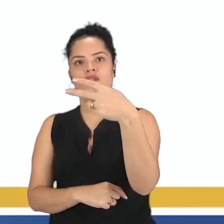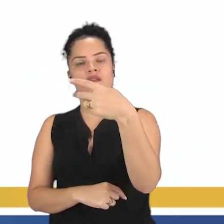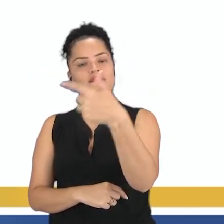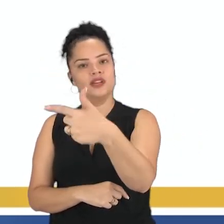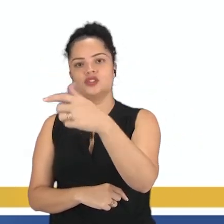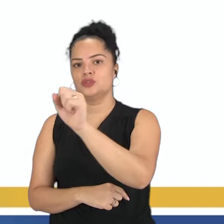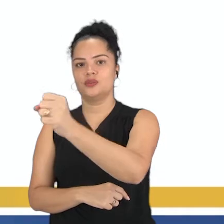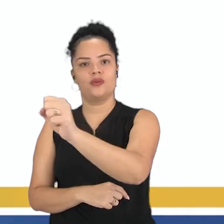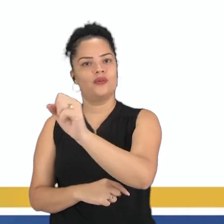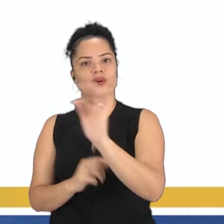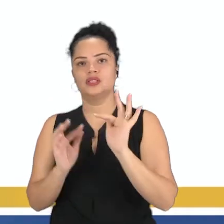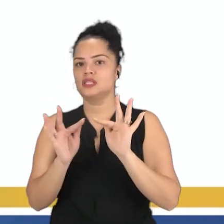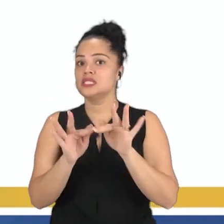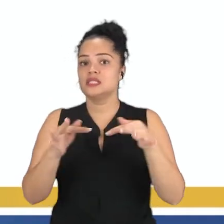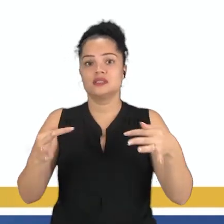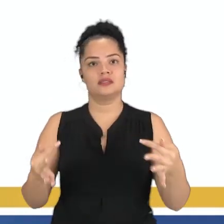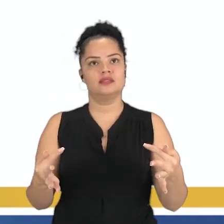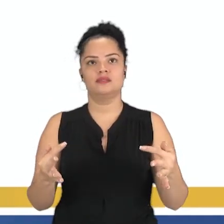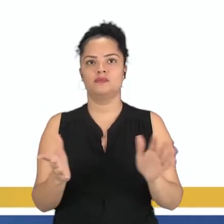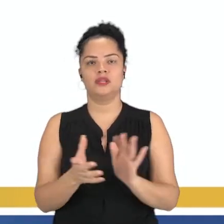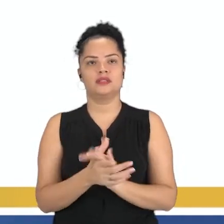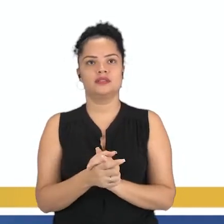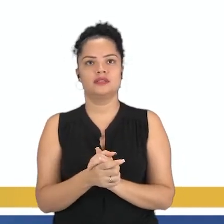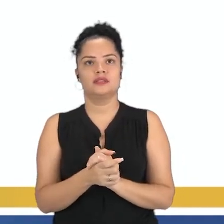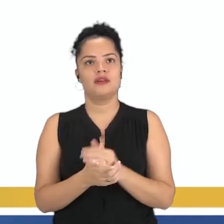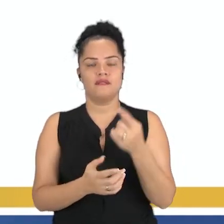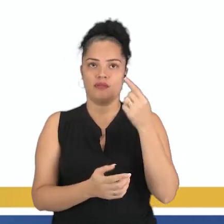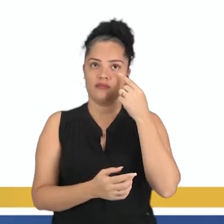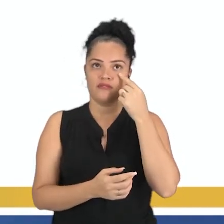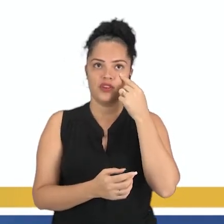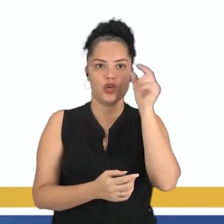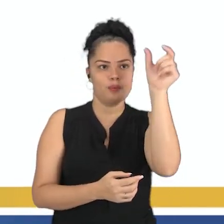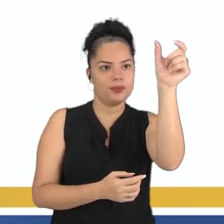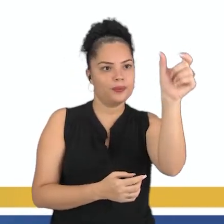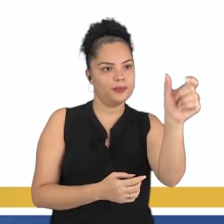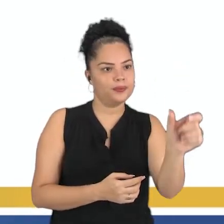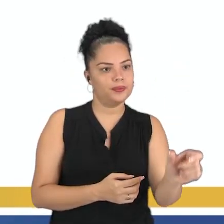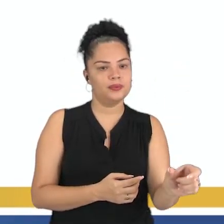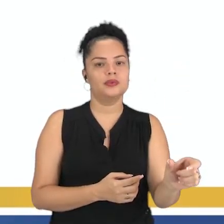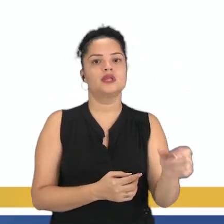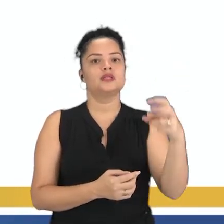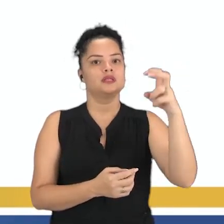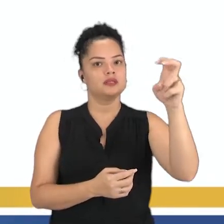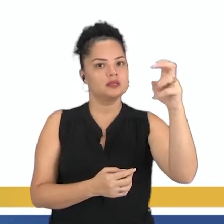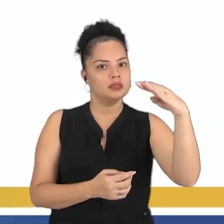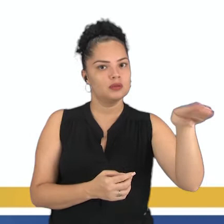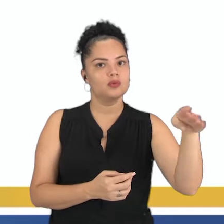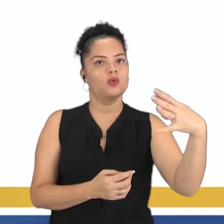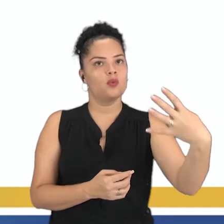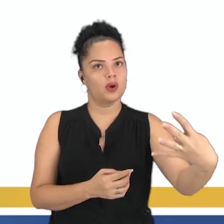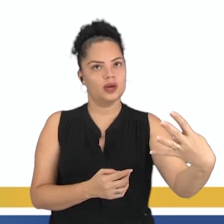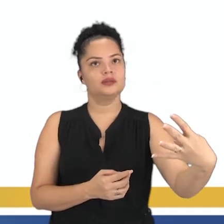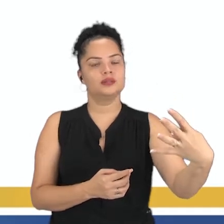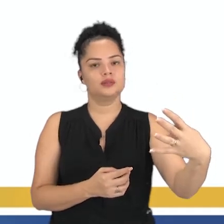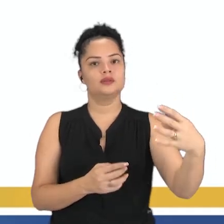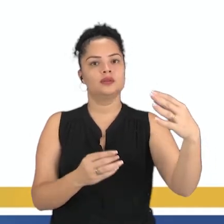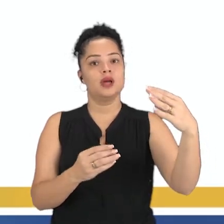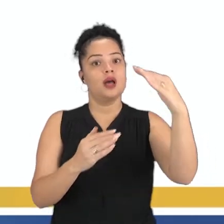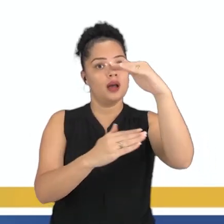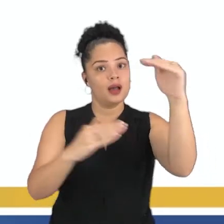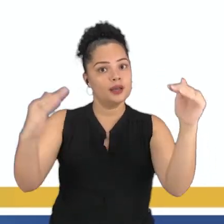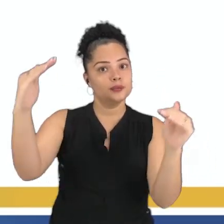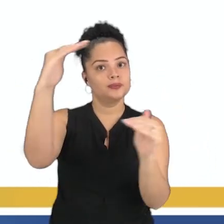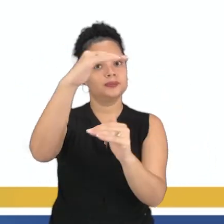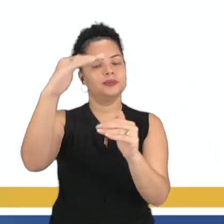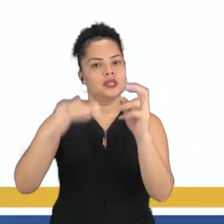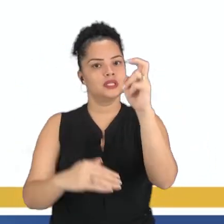divisão. Segundo caso. Então, veja, ó. No produto, eu multipliquei 5 por 5, 4 por 7. Só para você